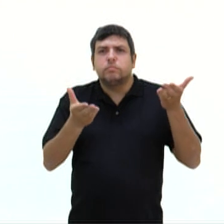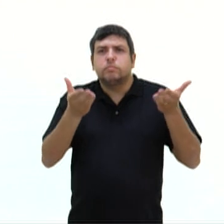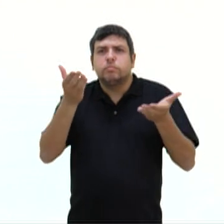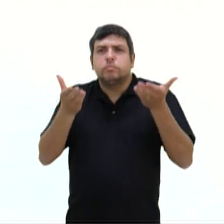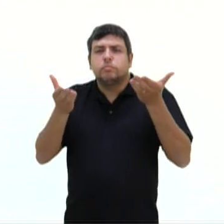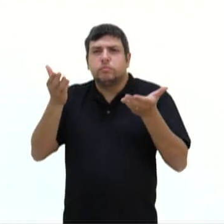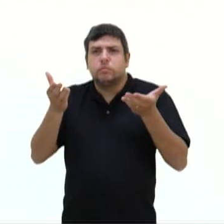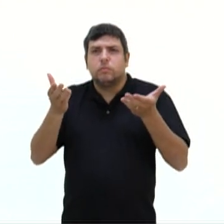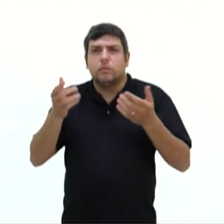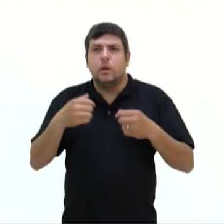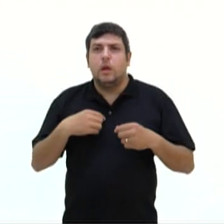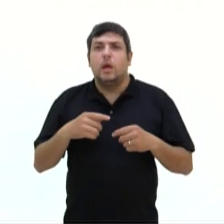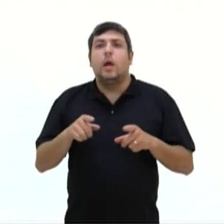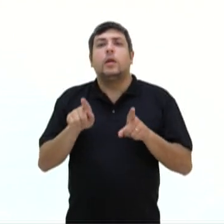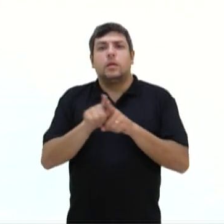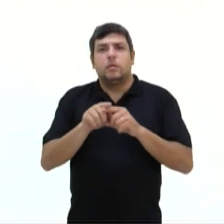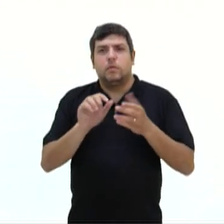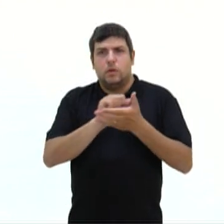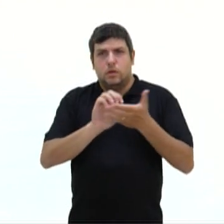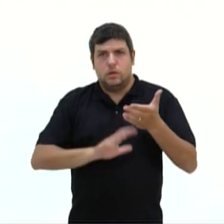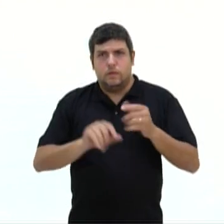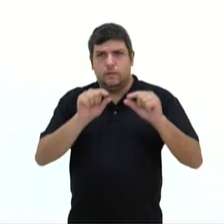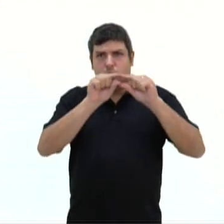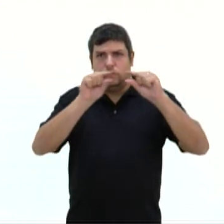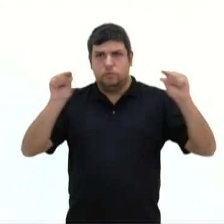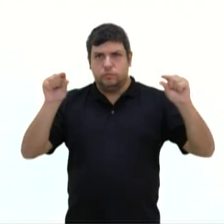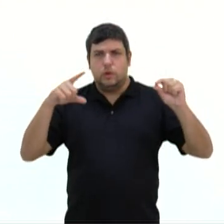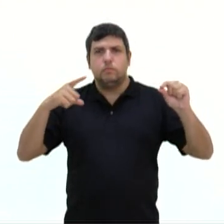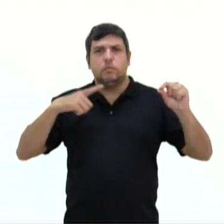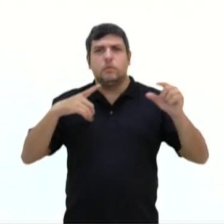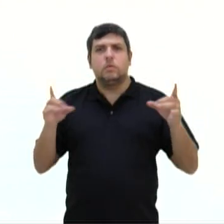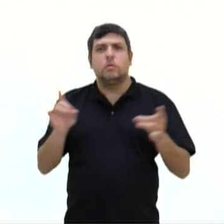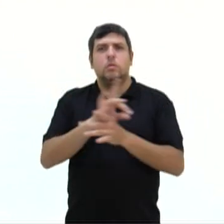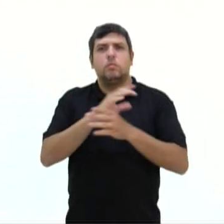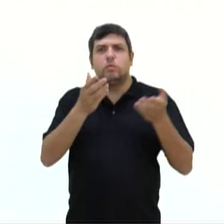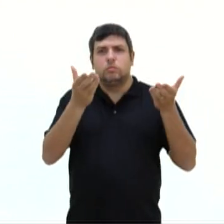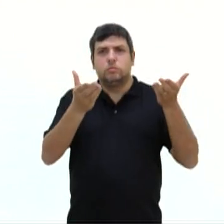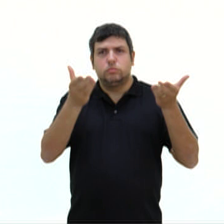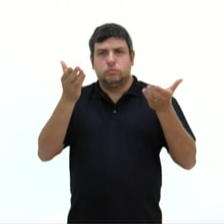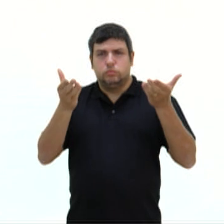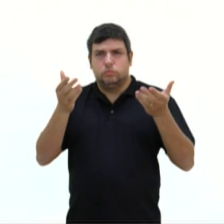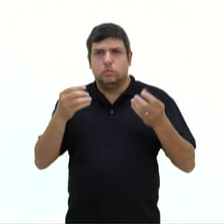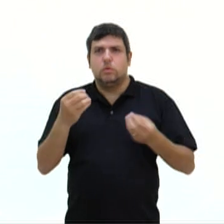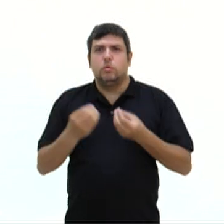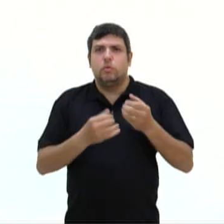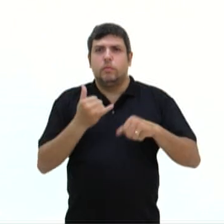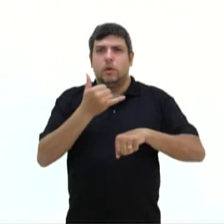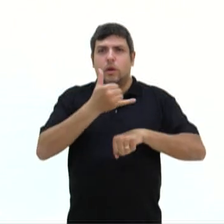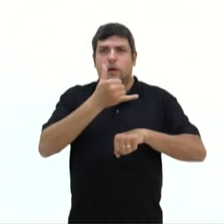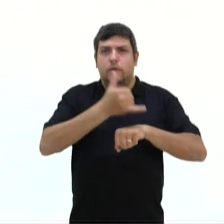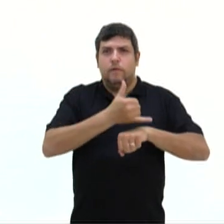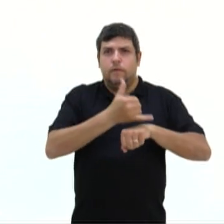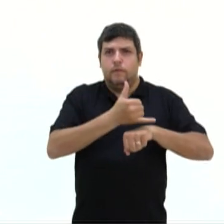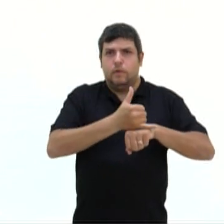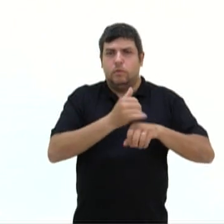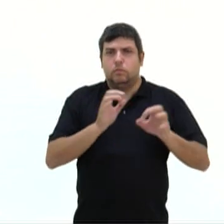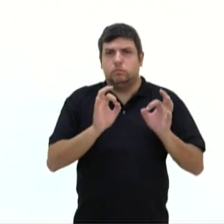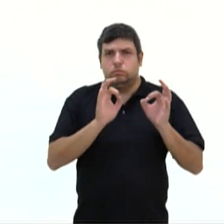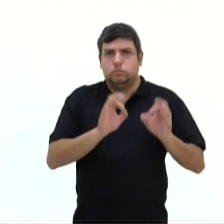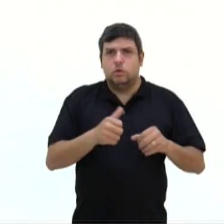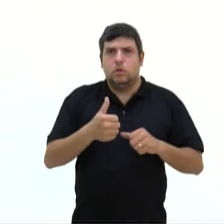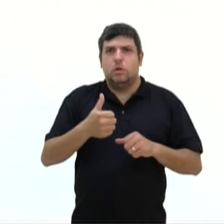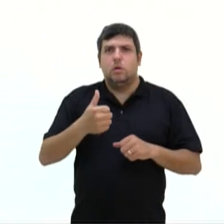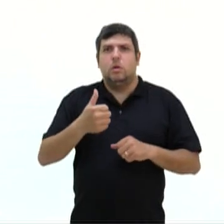dica, ele está lá no enunciado, verifique o balanceamento, tá? Então, vamos dar uma olhadinha. Então, ferro, tenho 2 aqui, que o